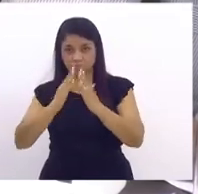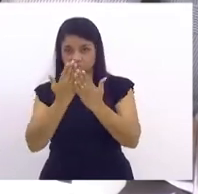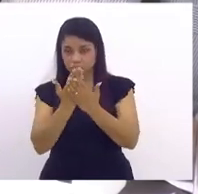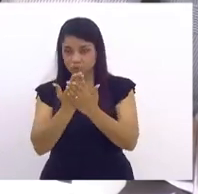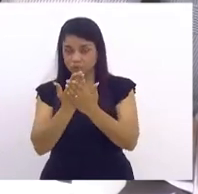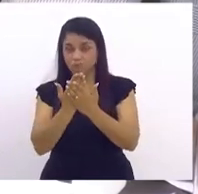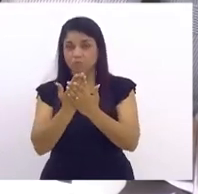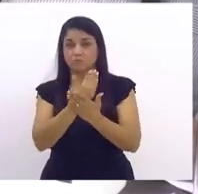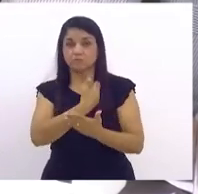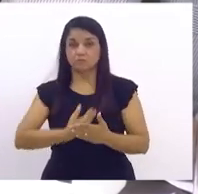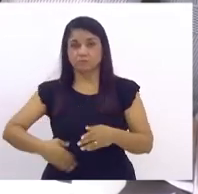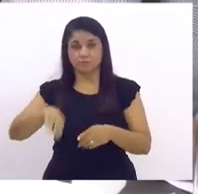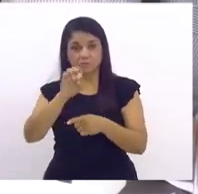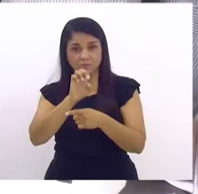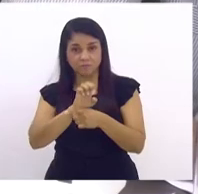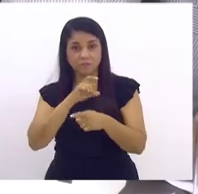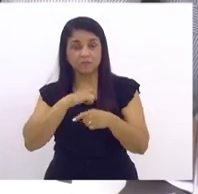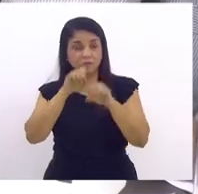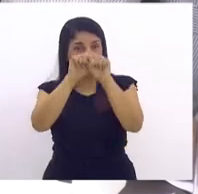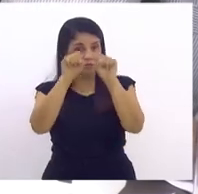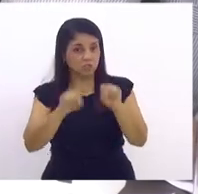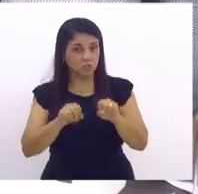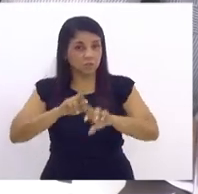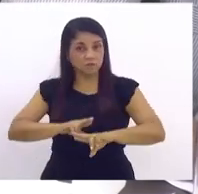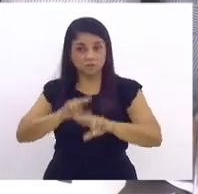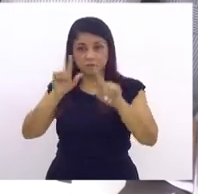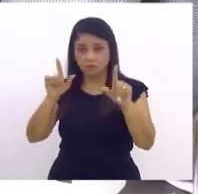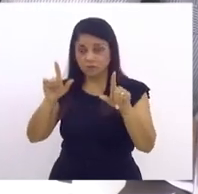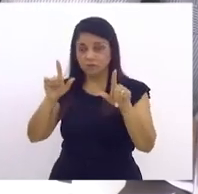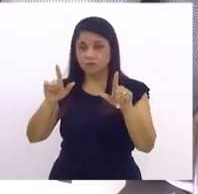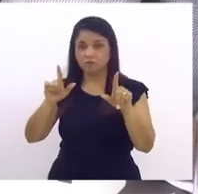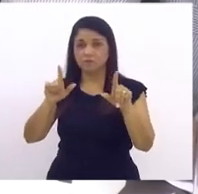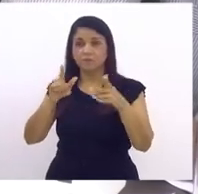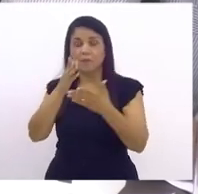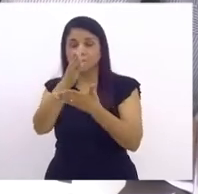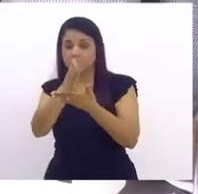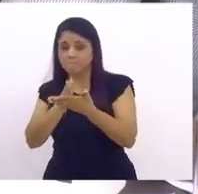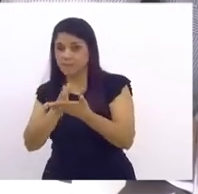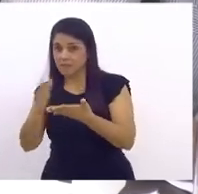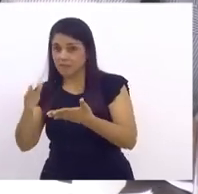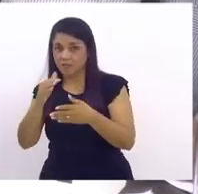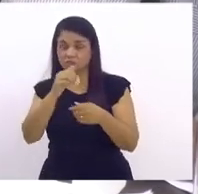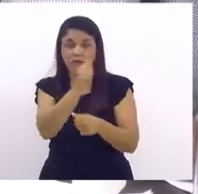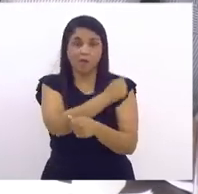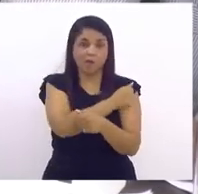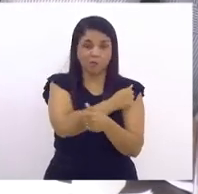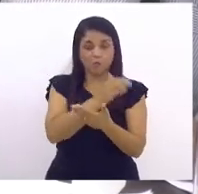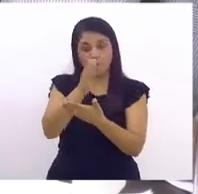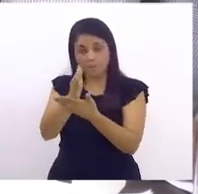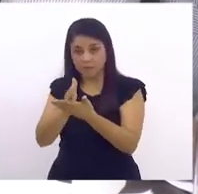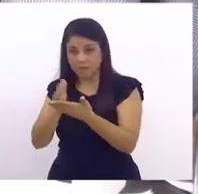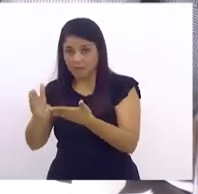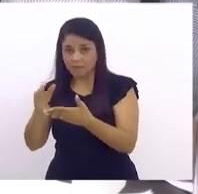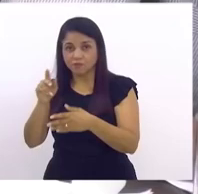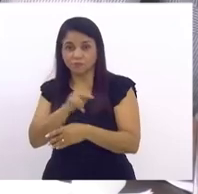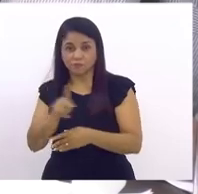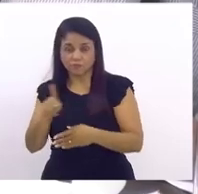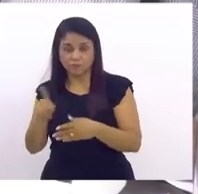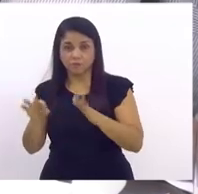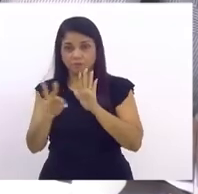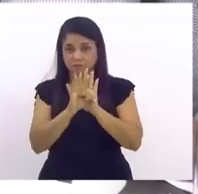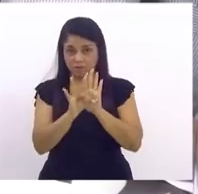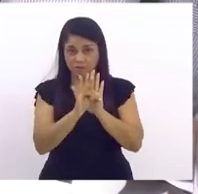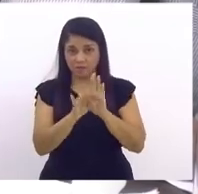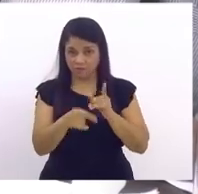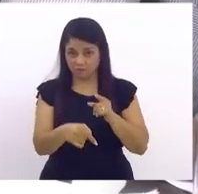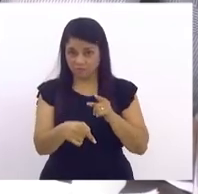estaduais, tem um sistema que é até diferente, tem uma paridade que é metade para os alunos e metade para professores e técnicos.